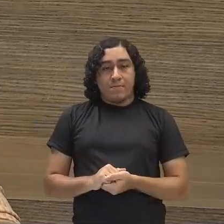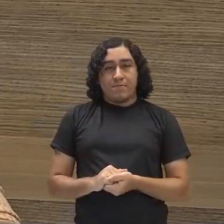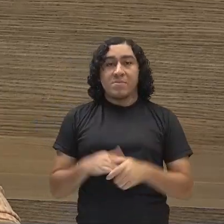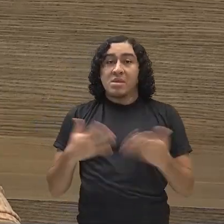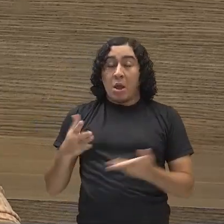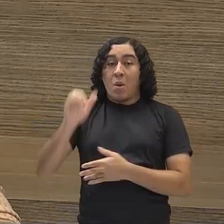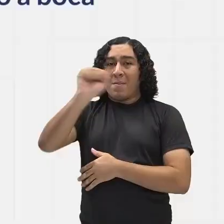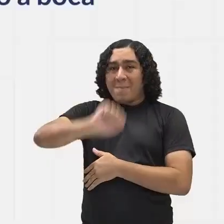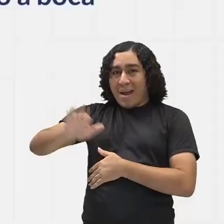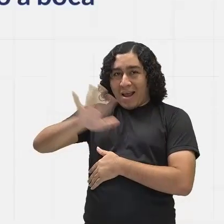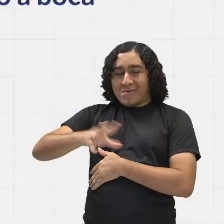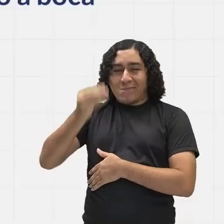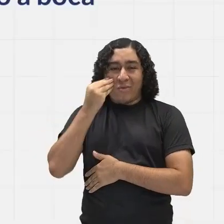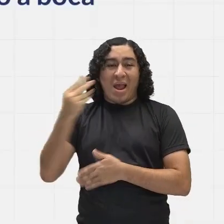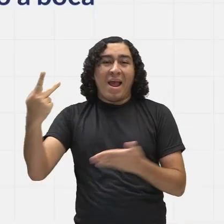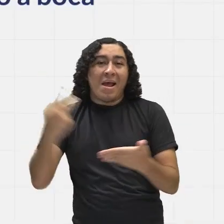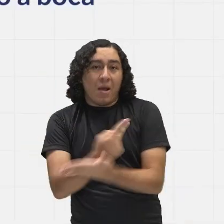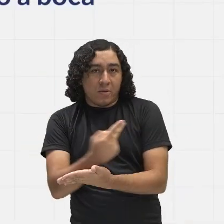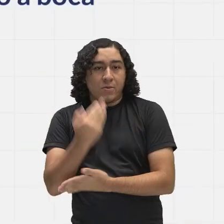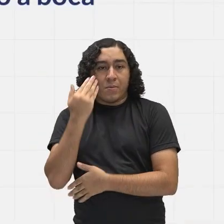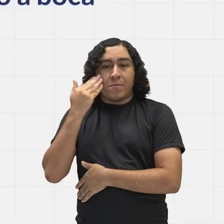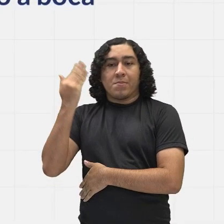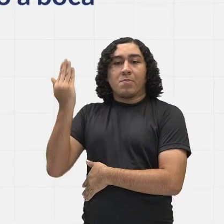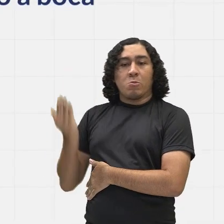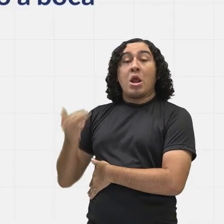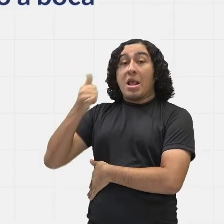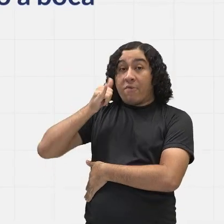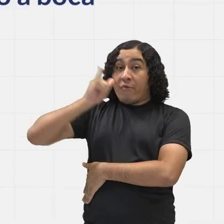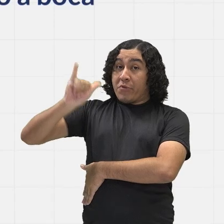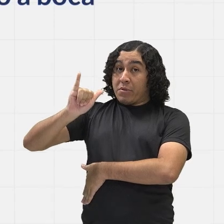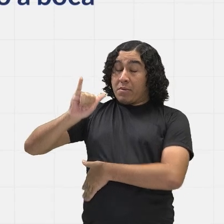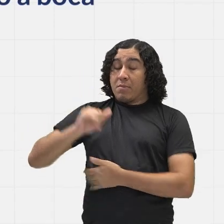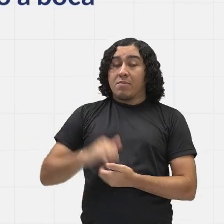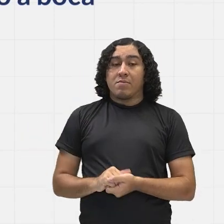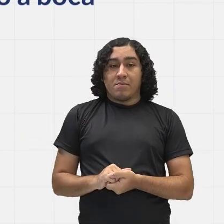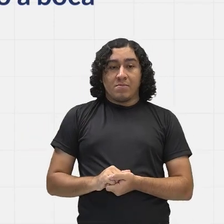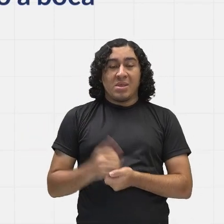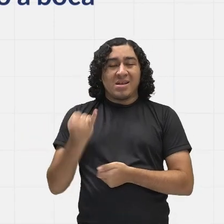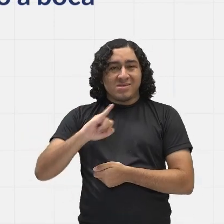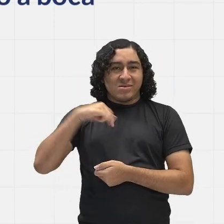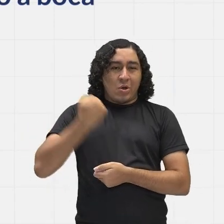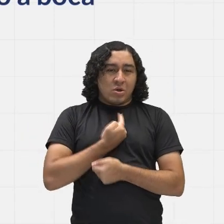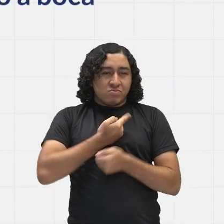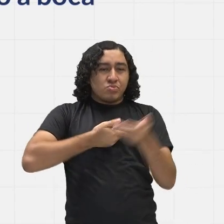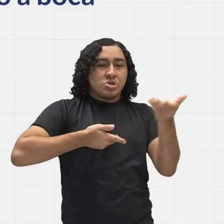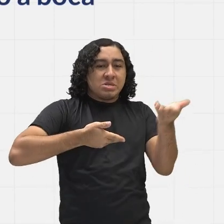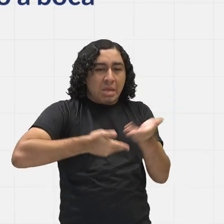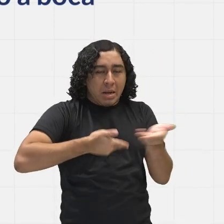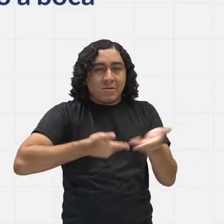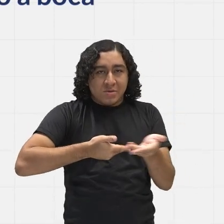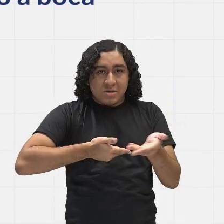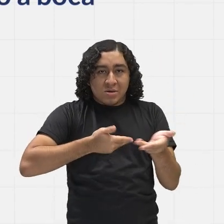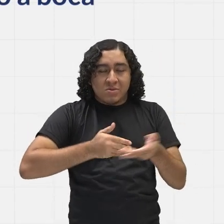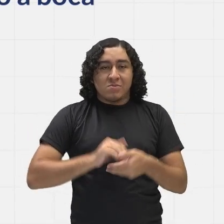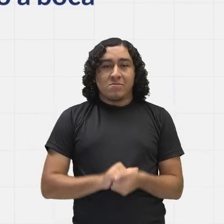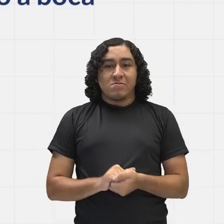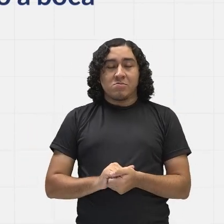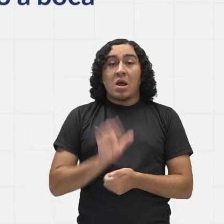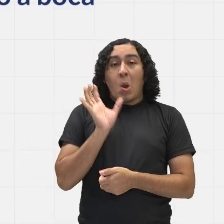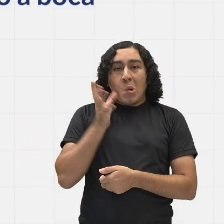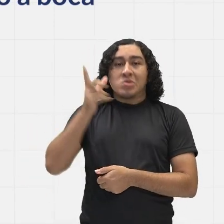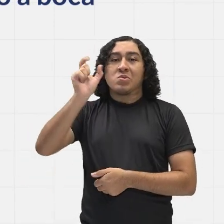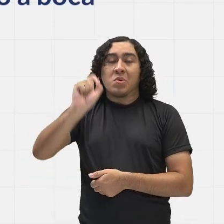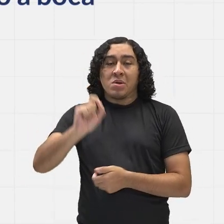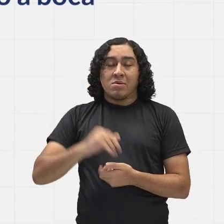considera errada. Quando a gente está durante a interatividade, aí a